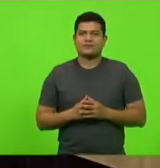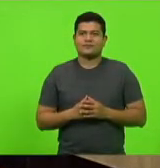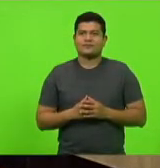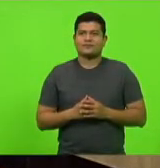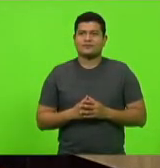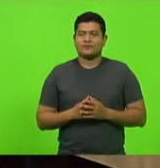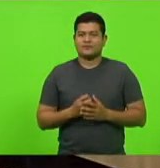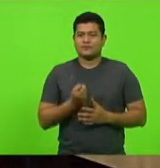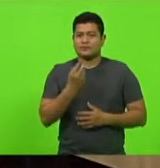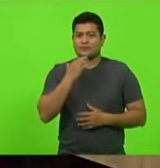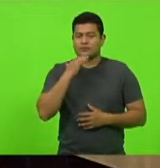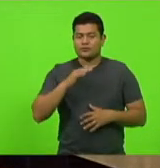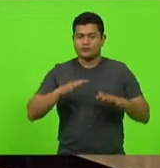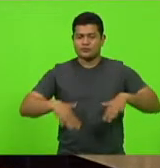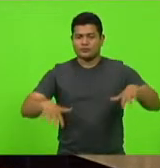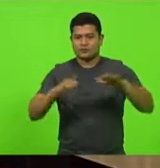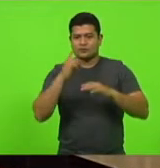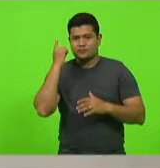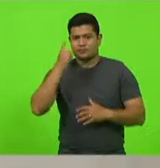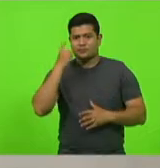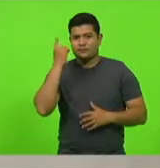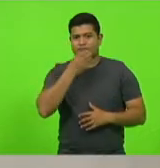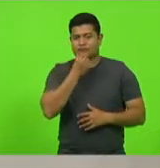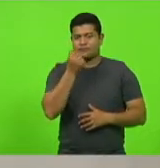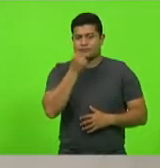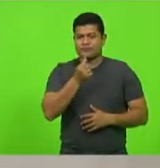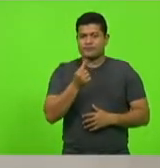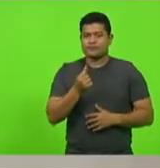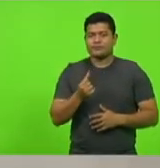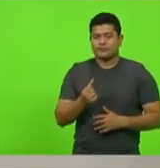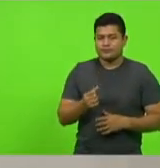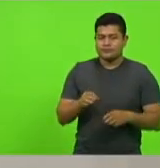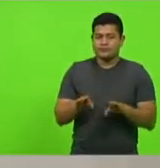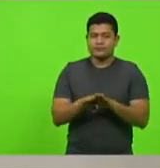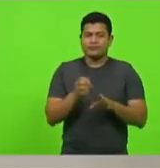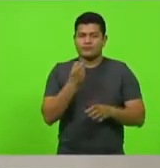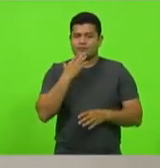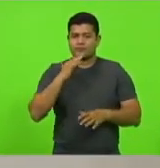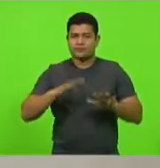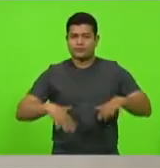Boa tarde, deputadas. Boa tarde, deputados. Boa tarde a todos os catarinenses.